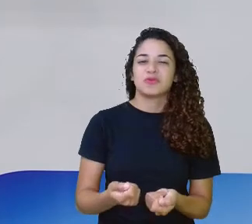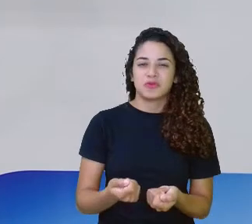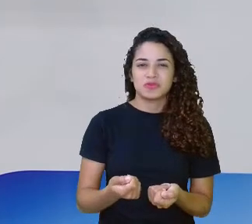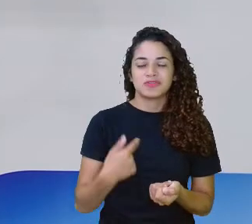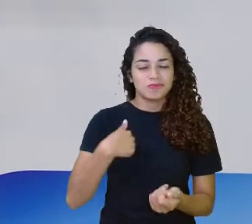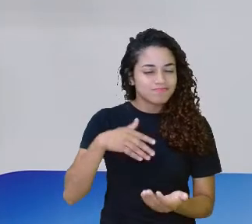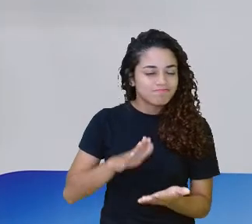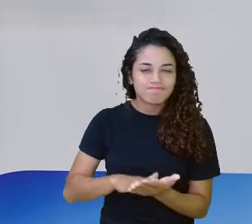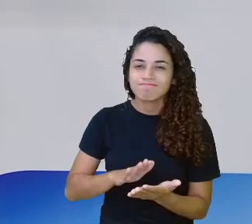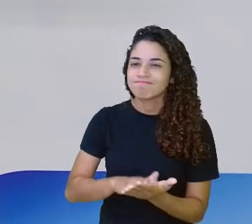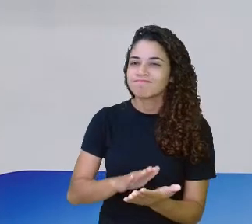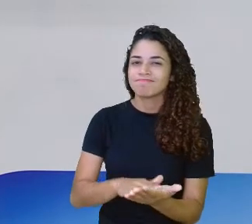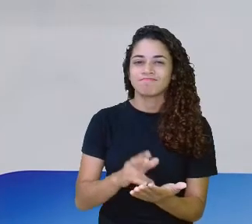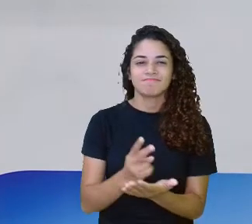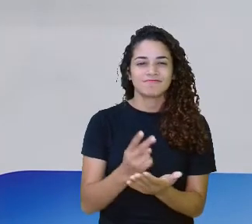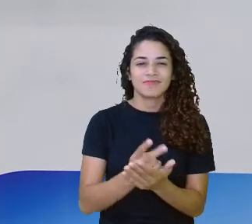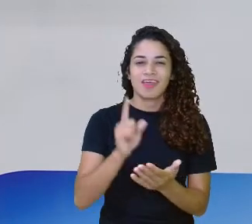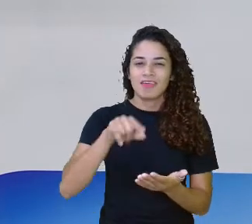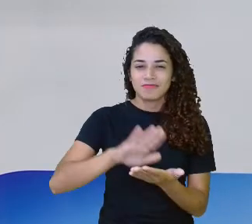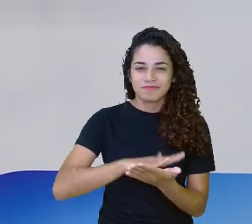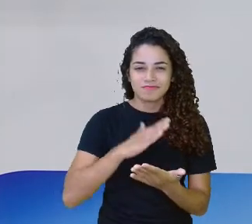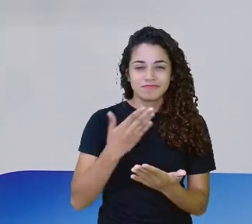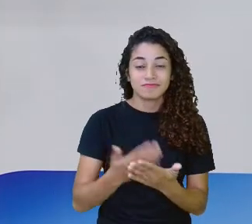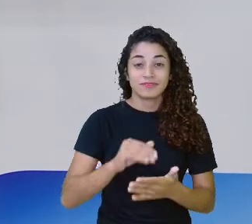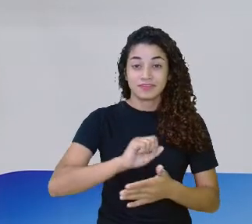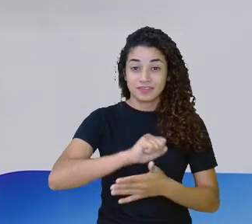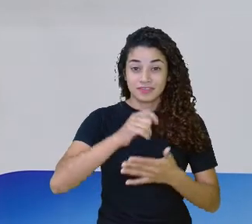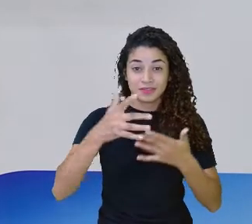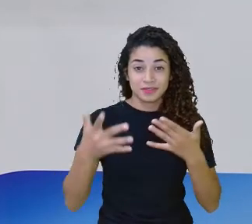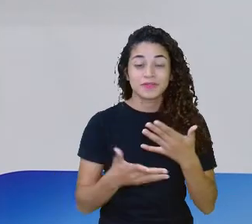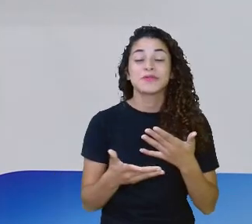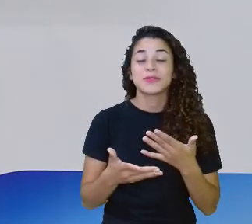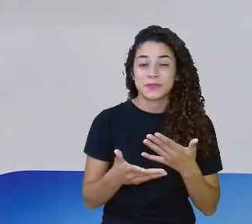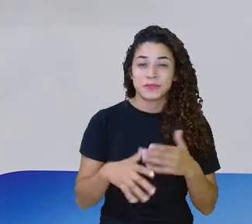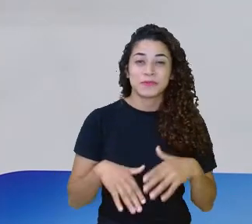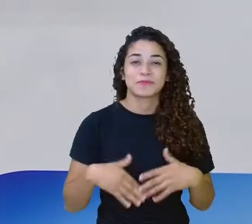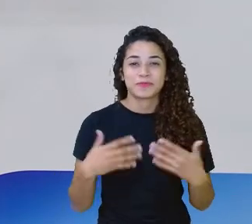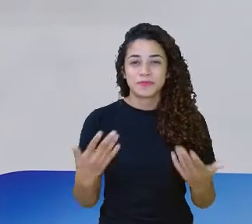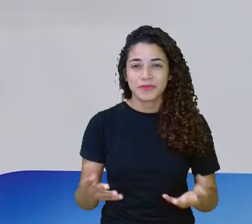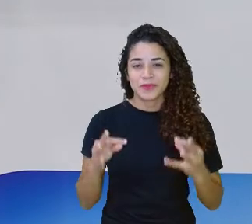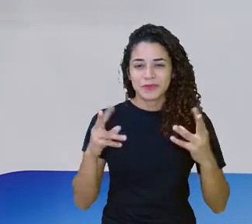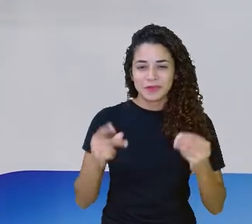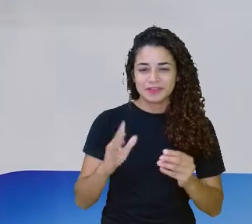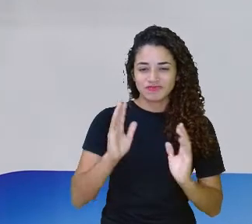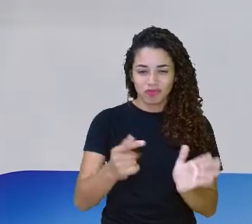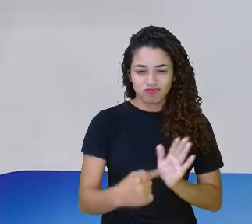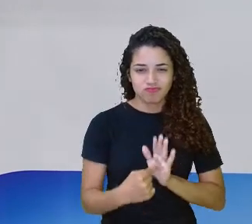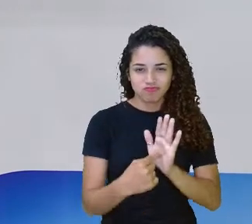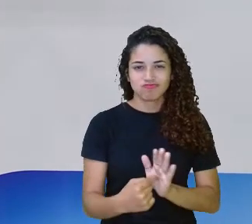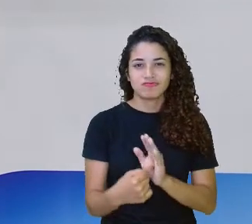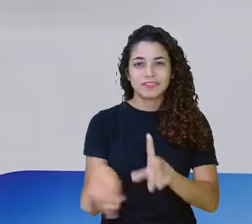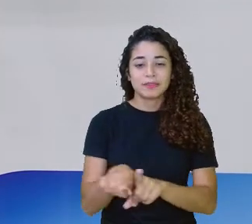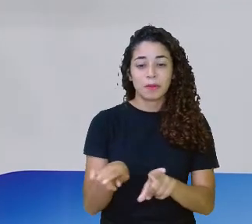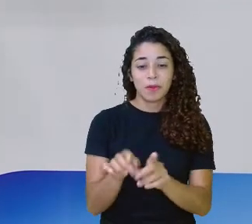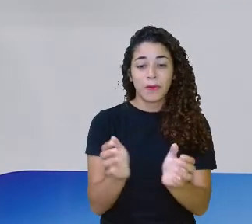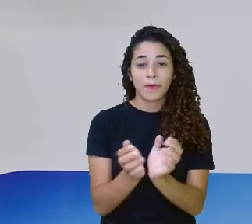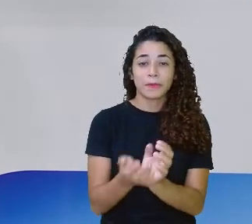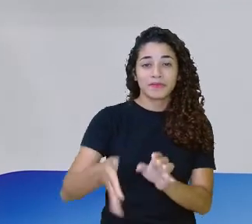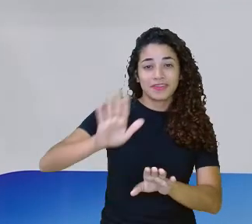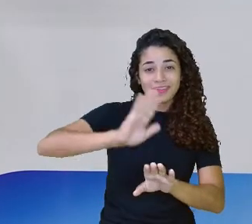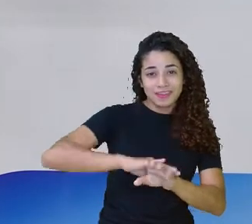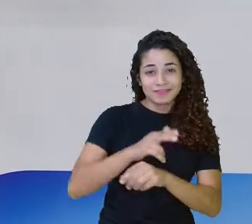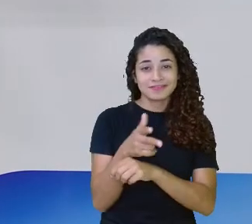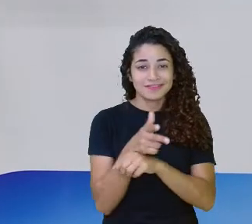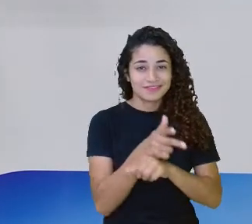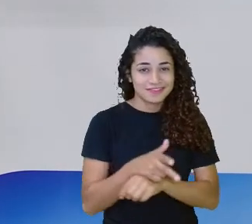de elogiar, a interpretação de Libras. Então, todo mundo apresentado, nossa produção que está